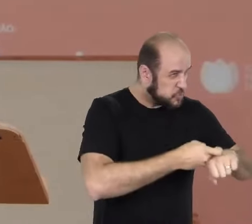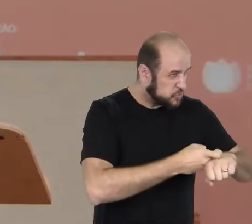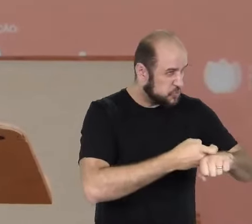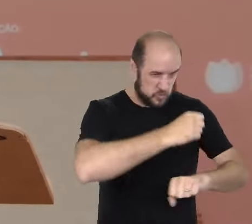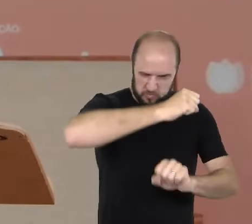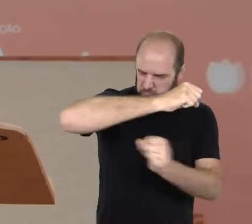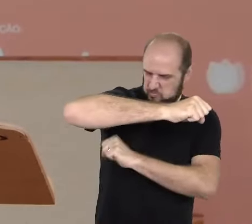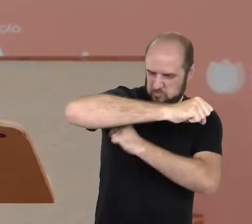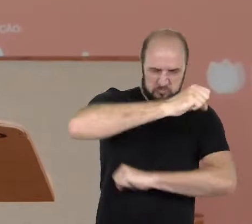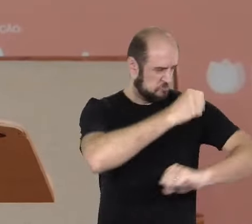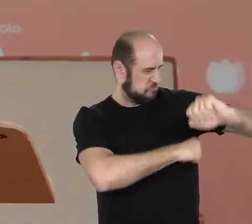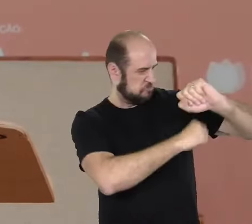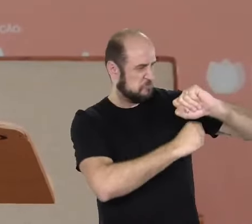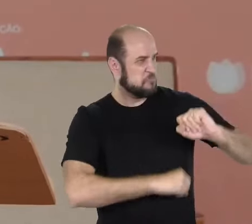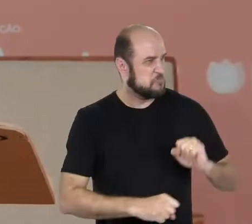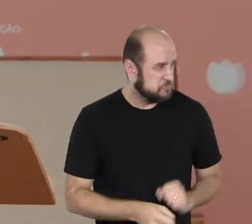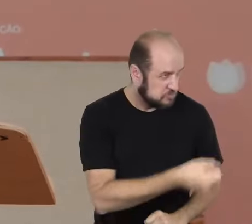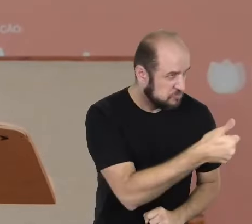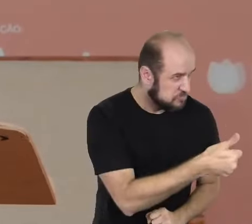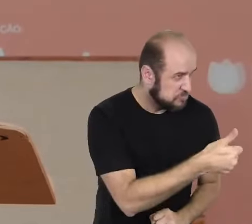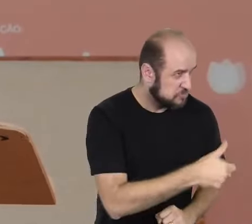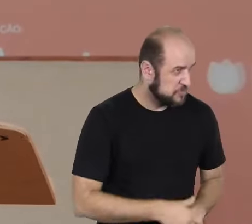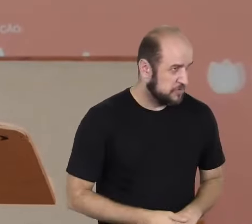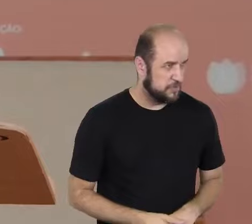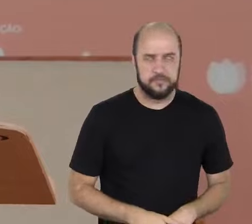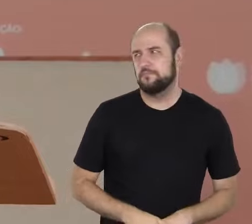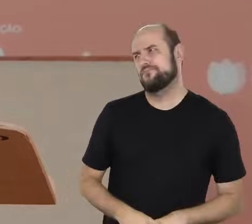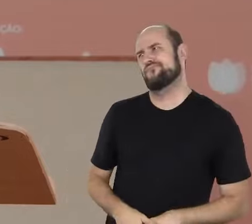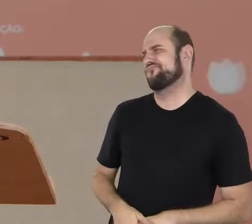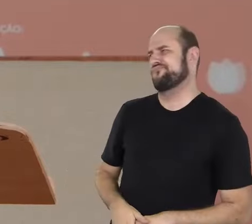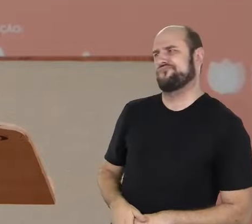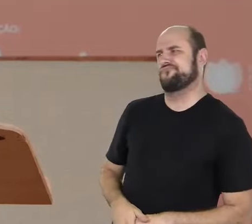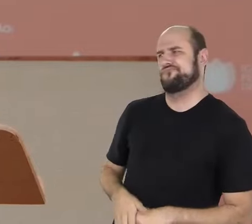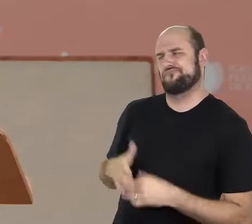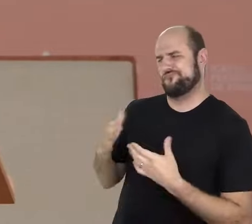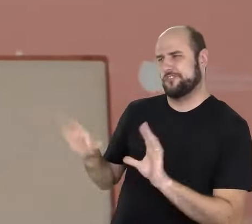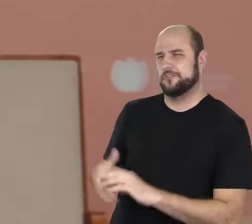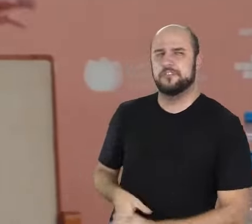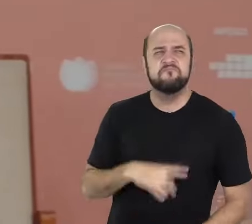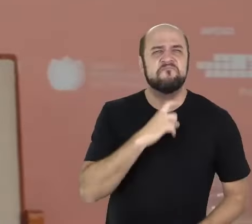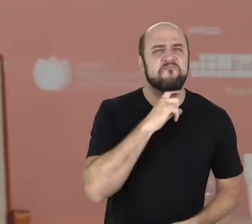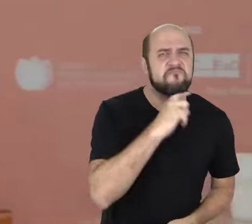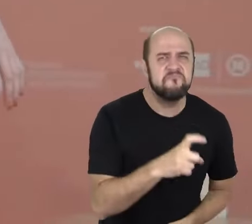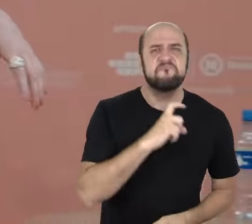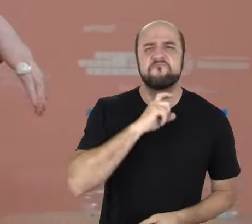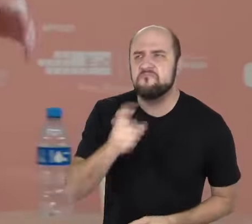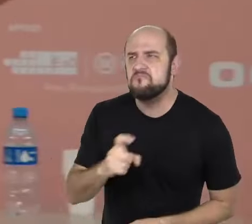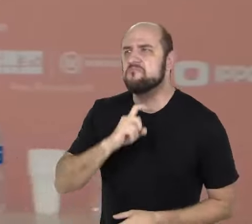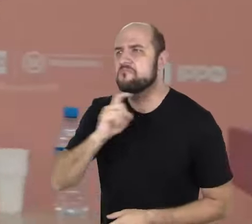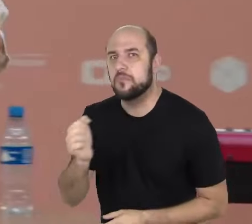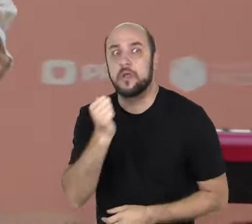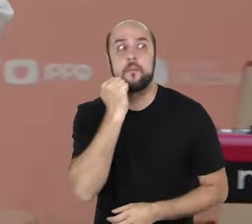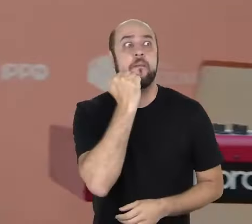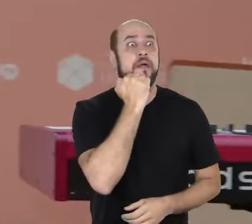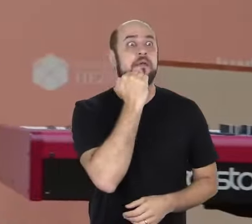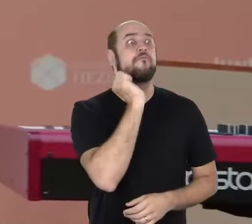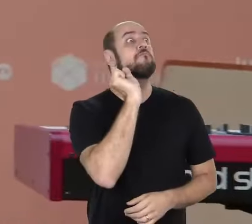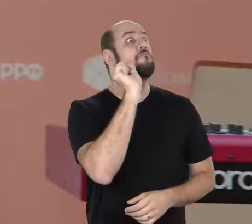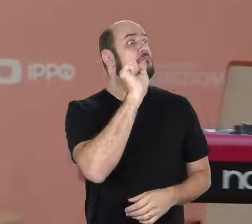desodorante sólido, uma barrinha que você passa assim? Ele, nossa, não deve ser prático. E eu fui falando, ninguém apoiou, só minha mãe. Minha mãe falou